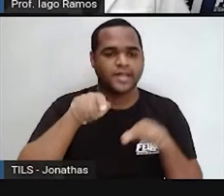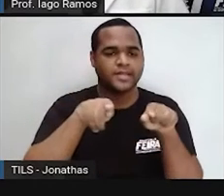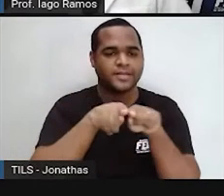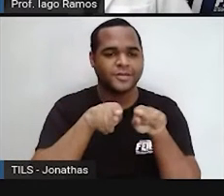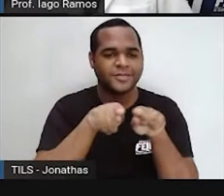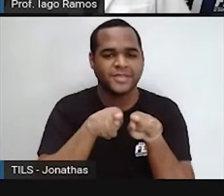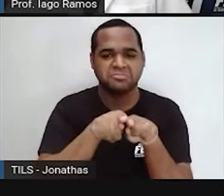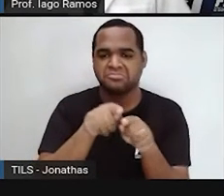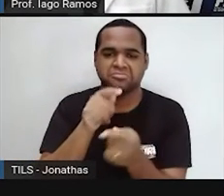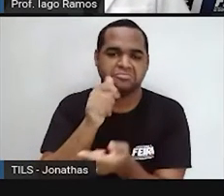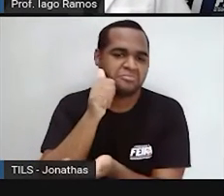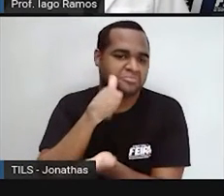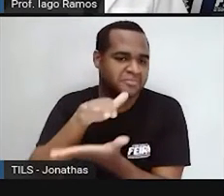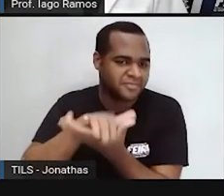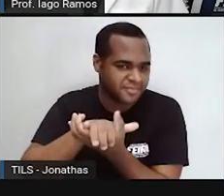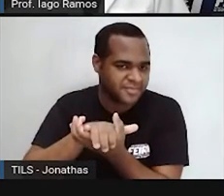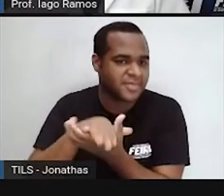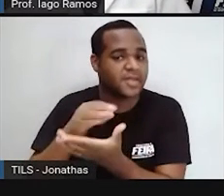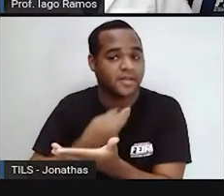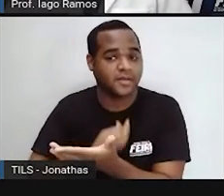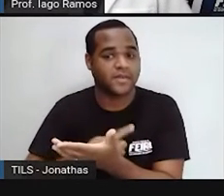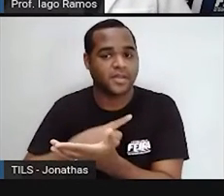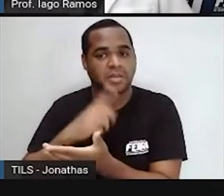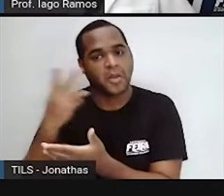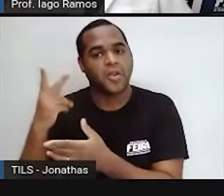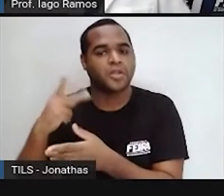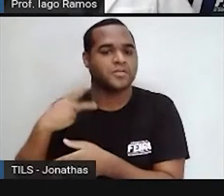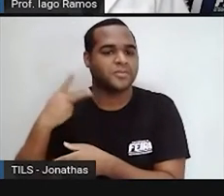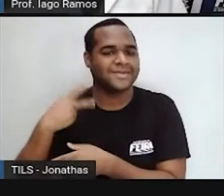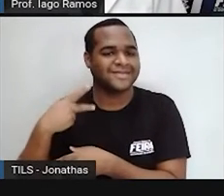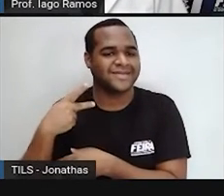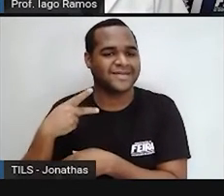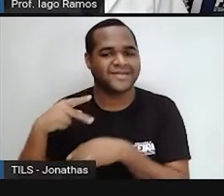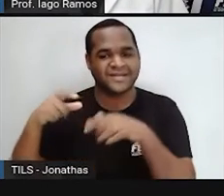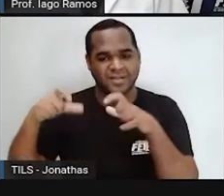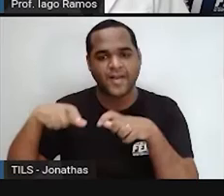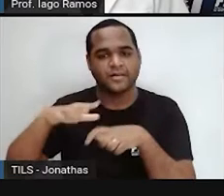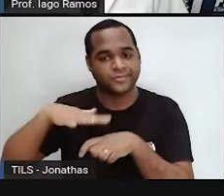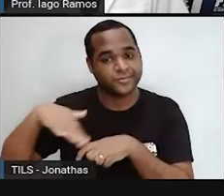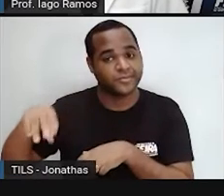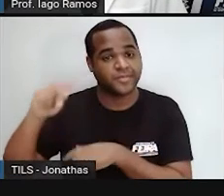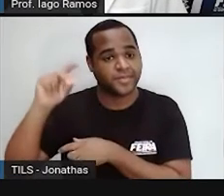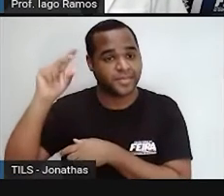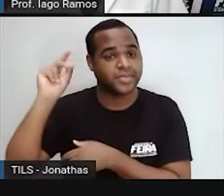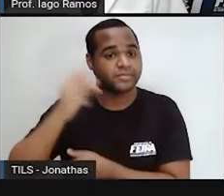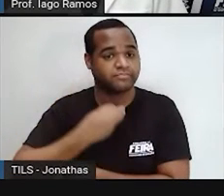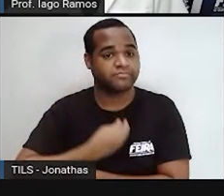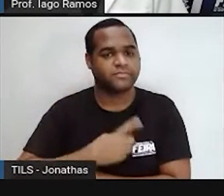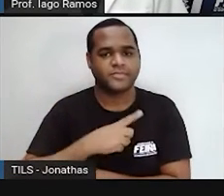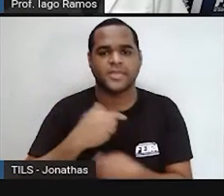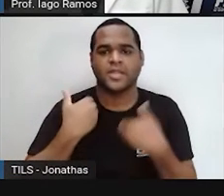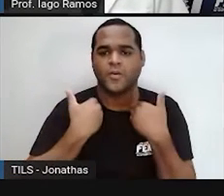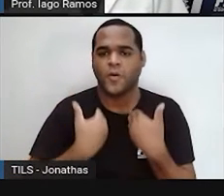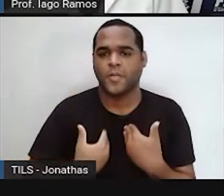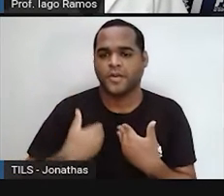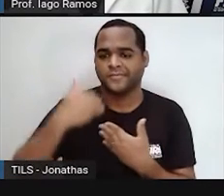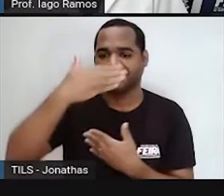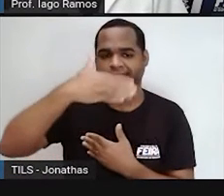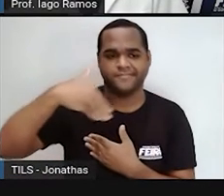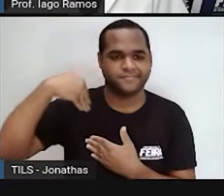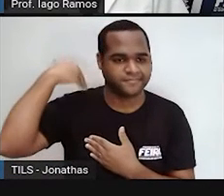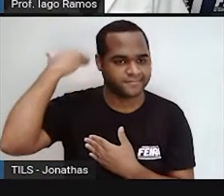suas esposas e até não é figuras ali da política egípcia na e esses corpos eram